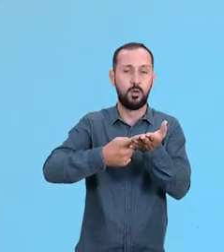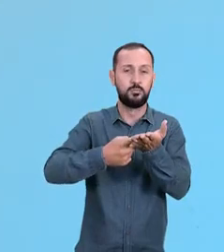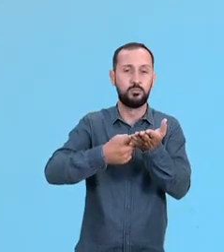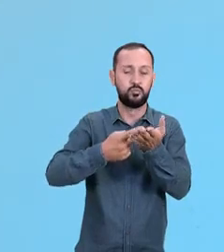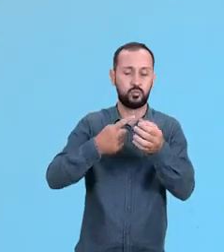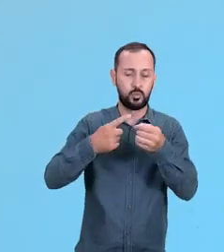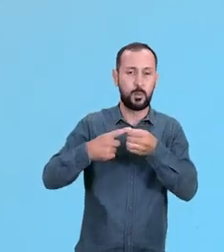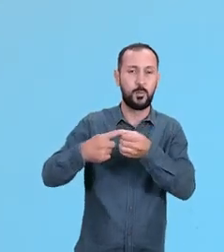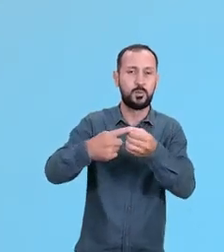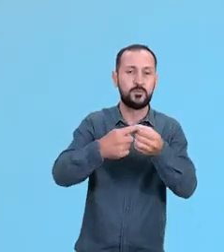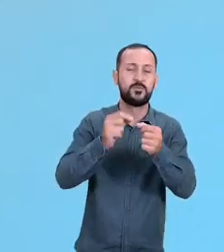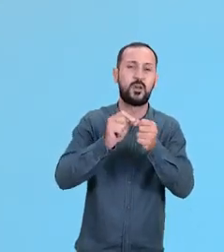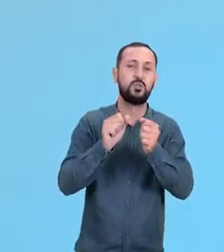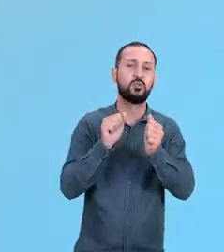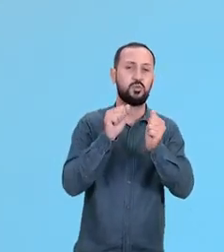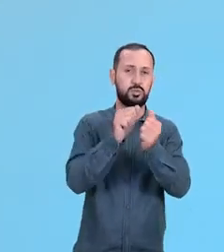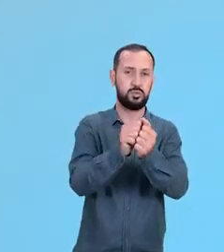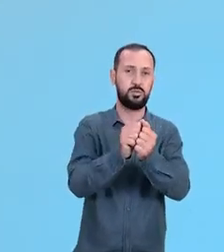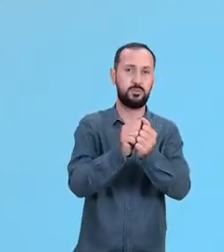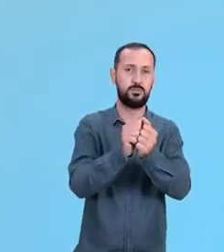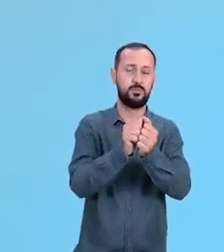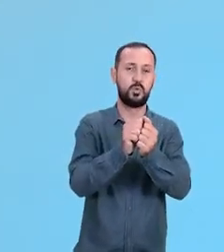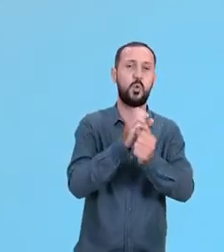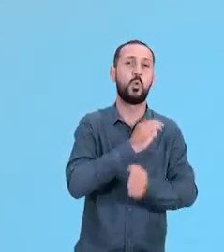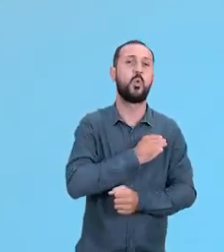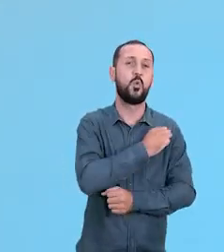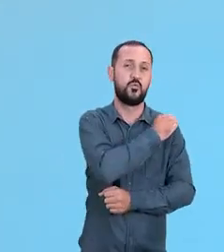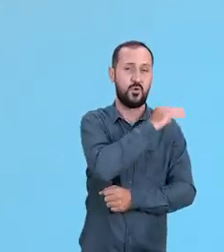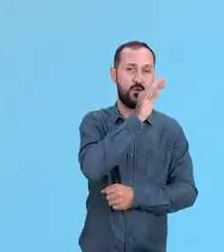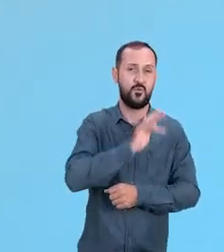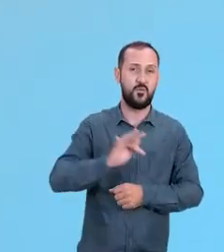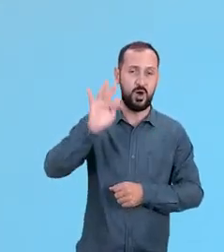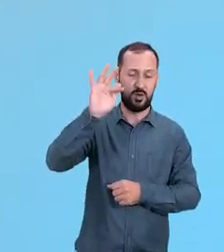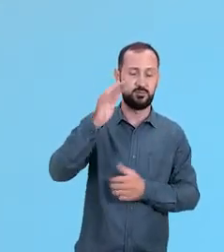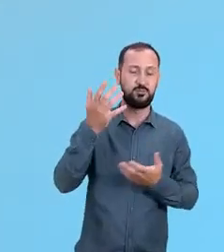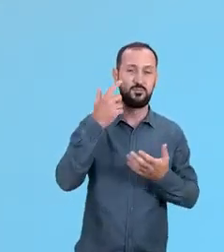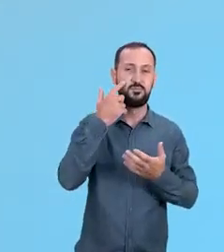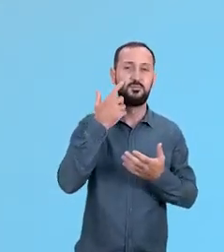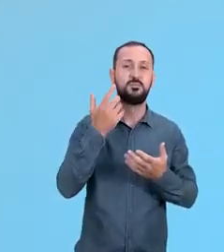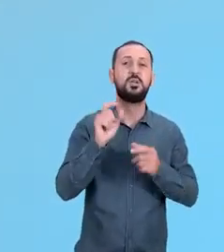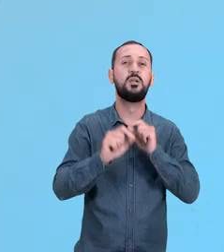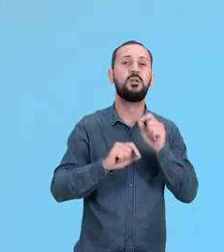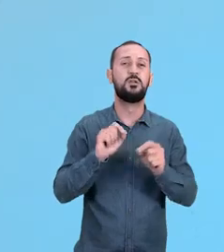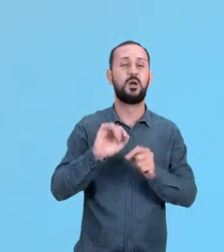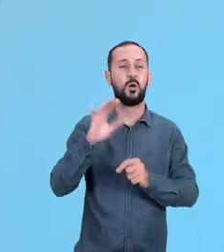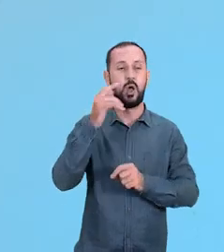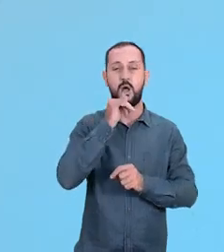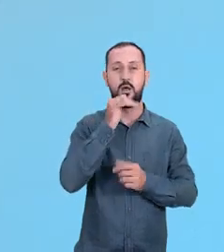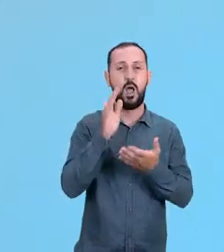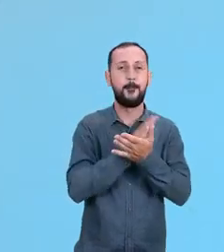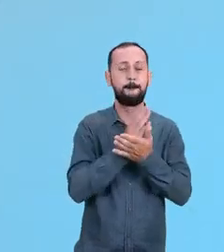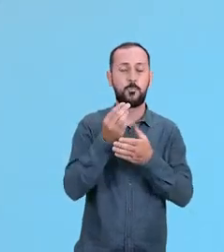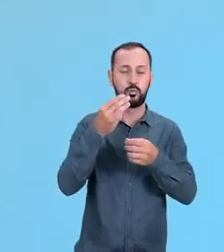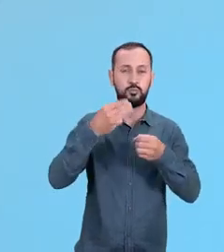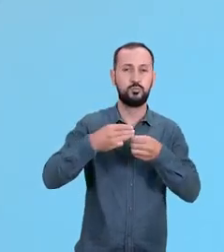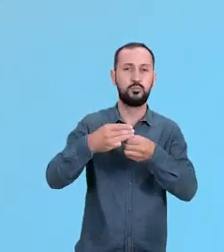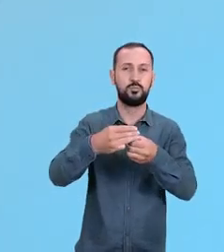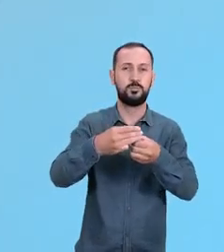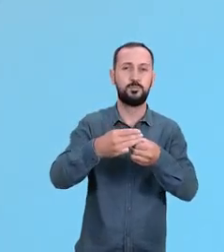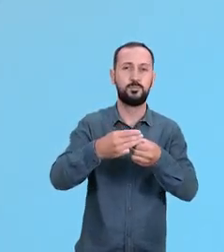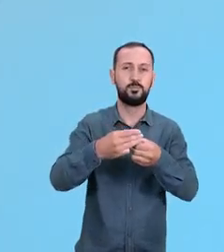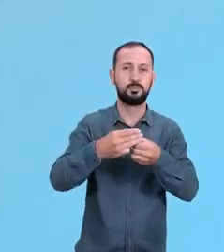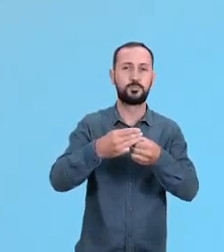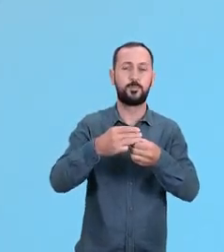os municípios fazem com o governo federal. E o que acontece é que muitos municípios